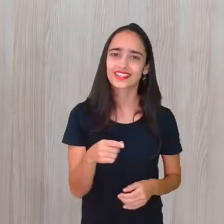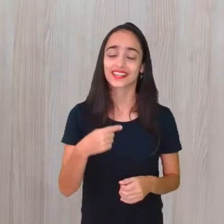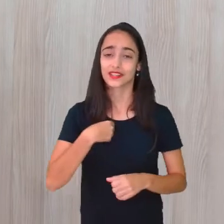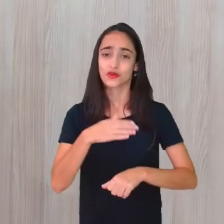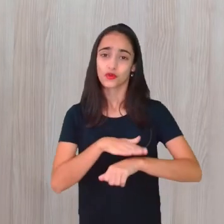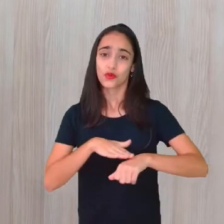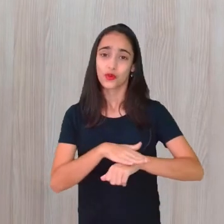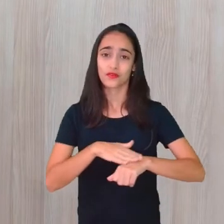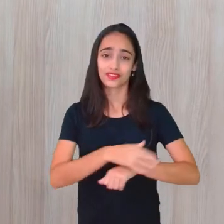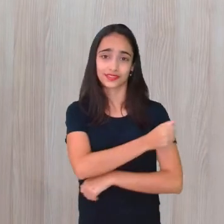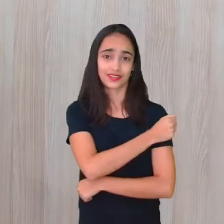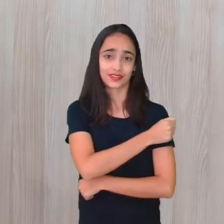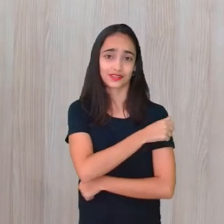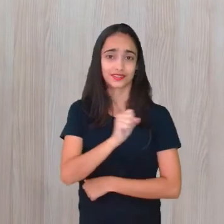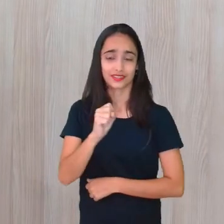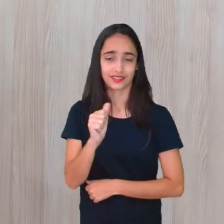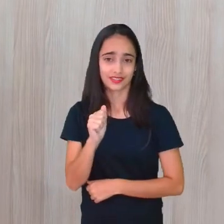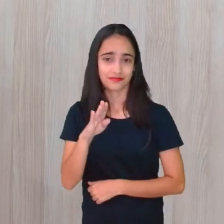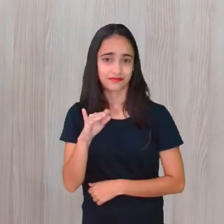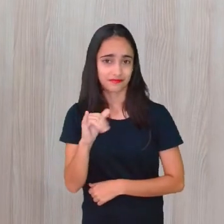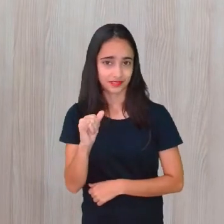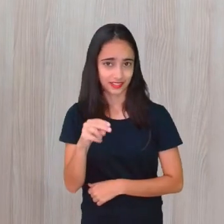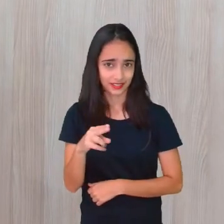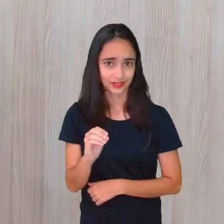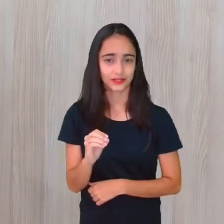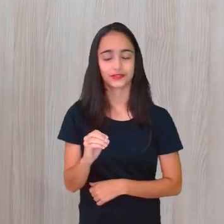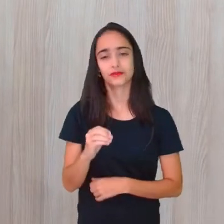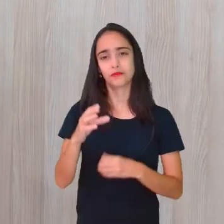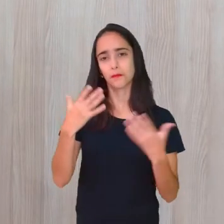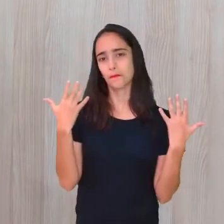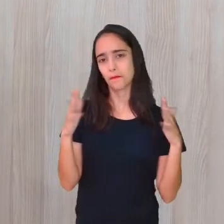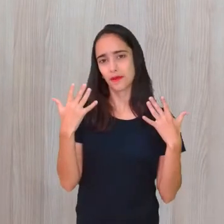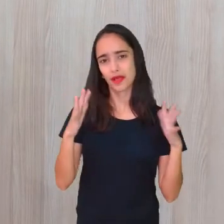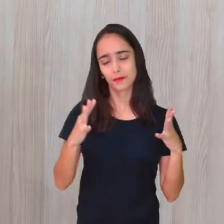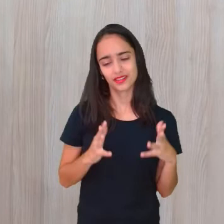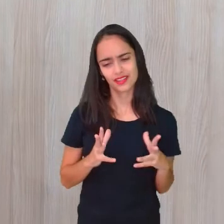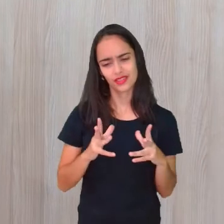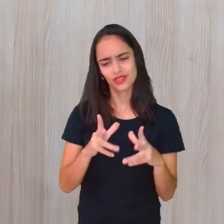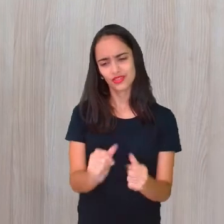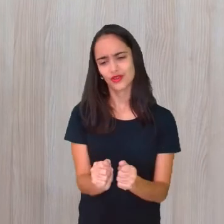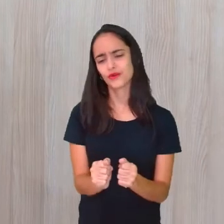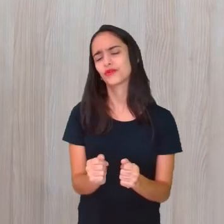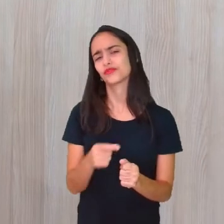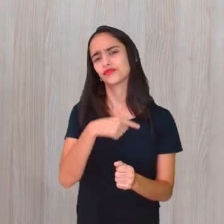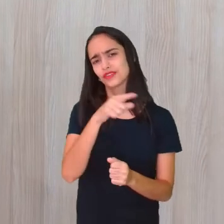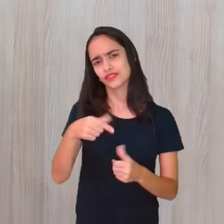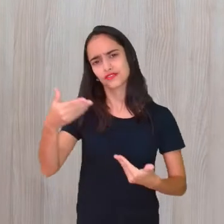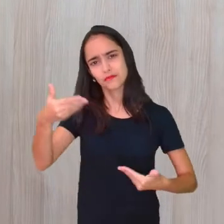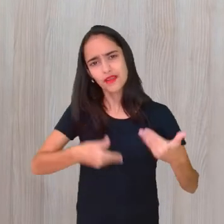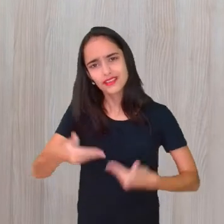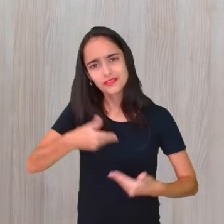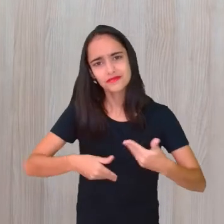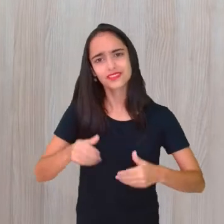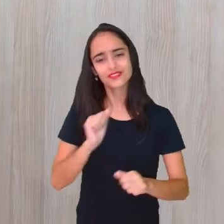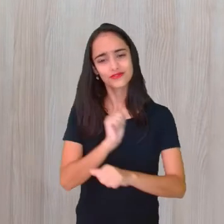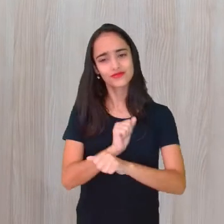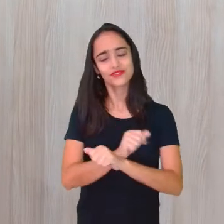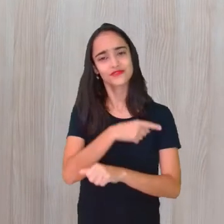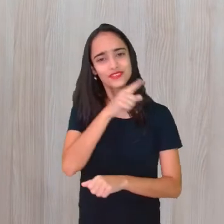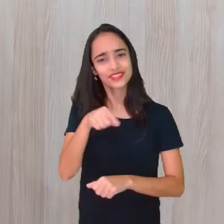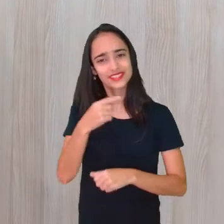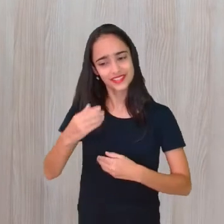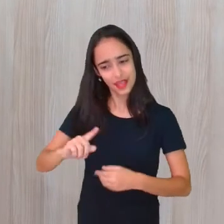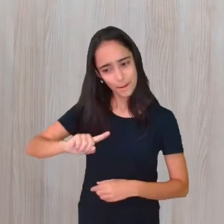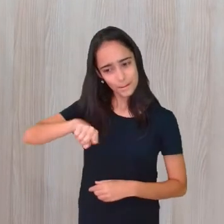Sabino. Parabéns a todos, continue sempre participando, sabendo de outros mais. Aguardo vocês na próxima, viu? Tchau, tchau, até